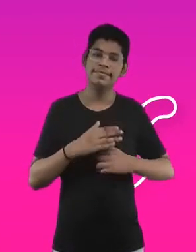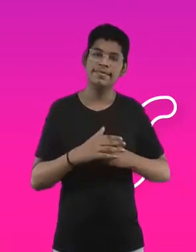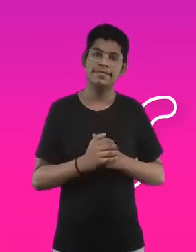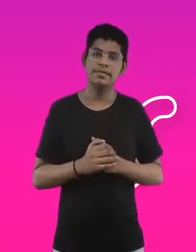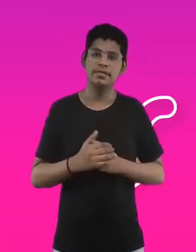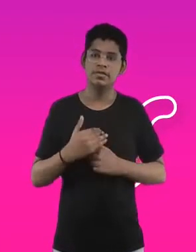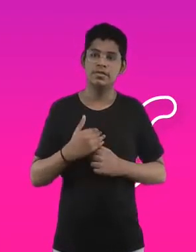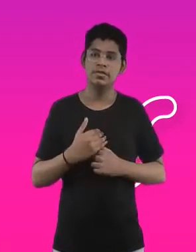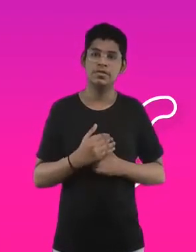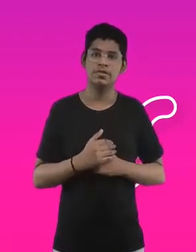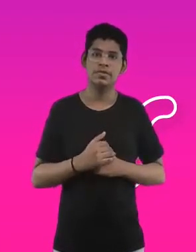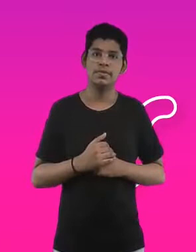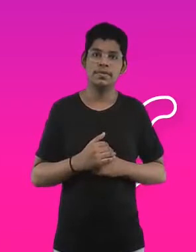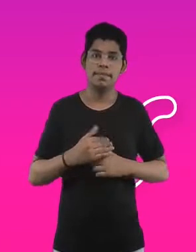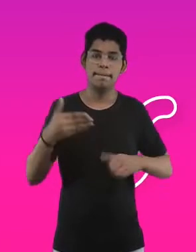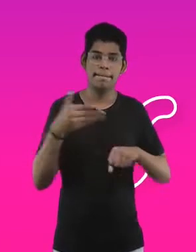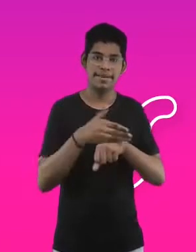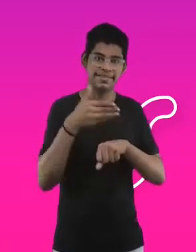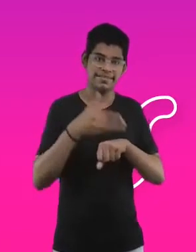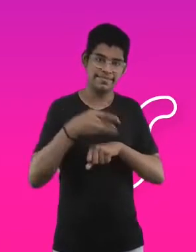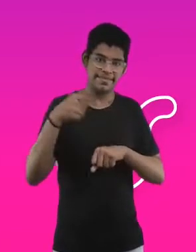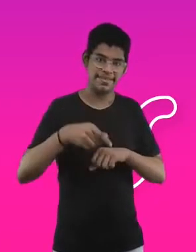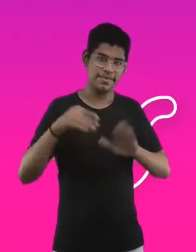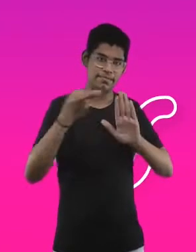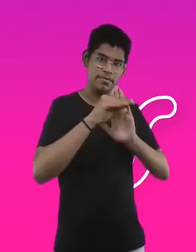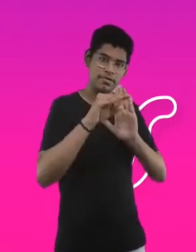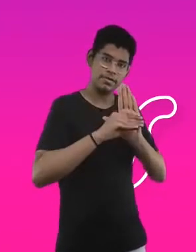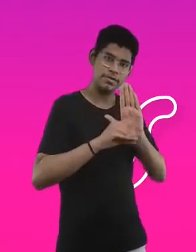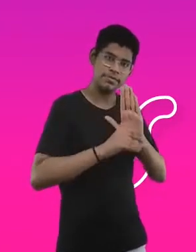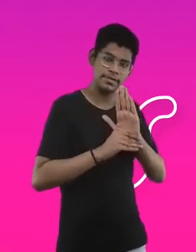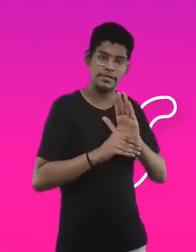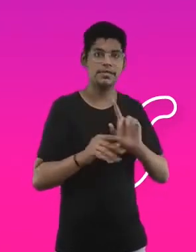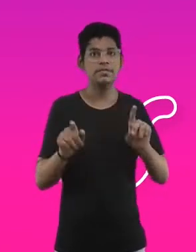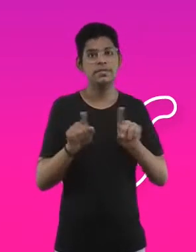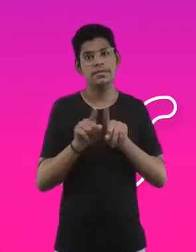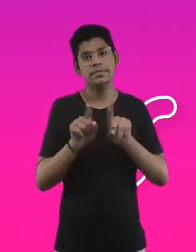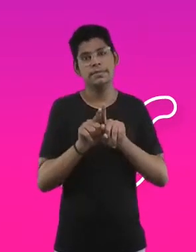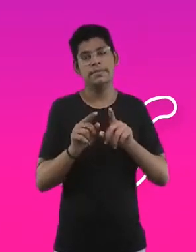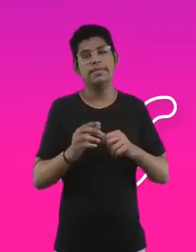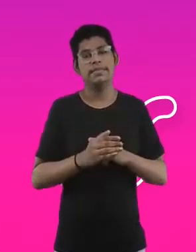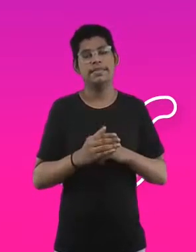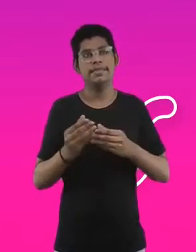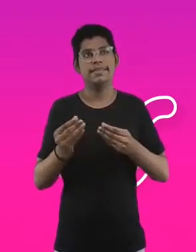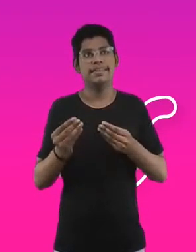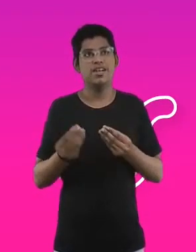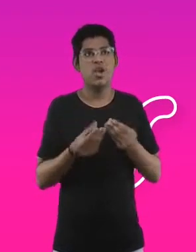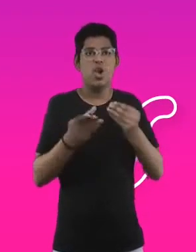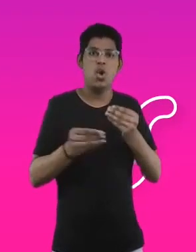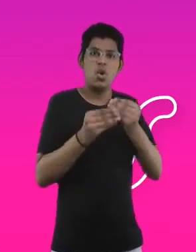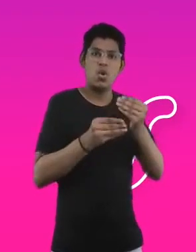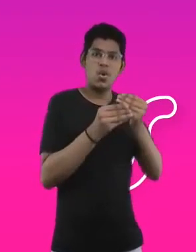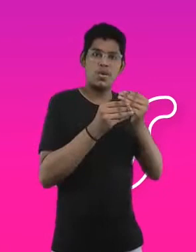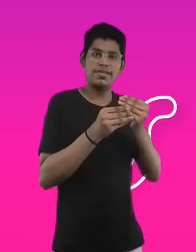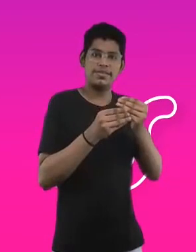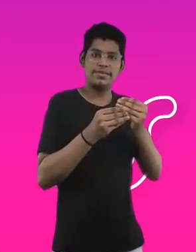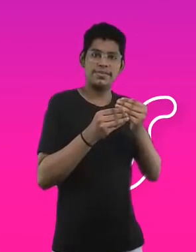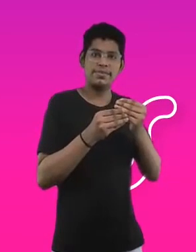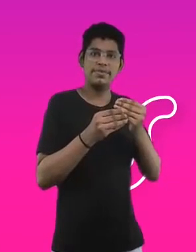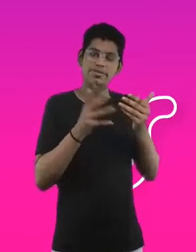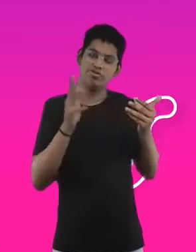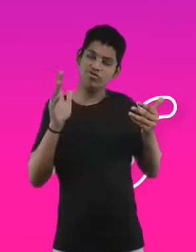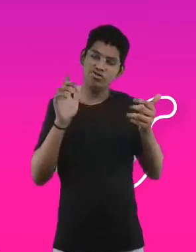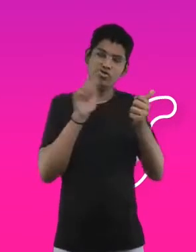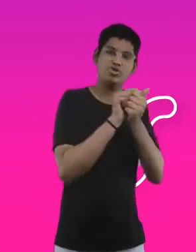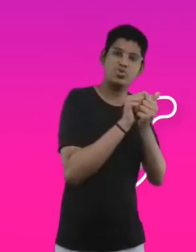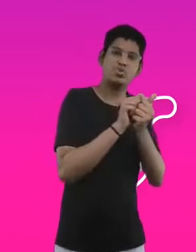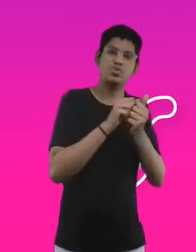desse painel e de alguma forma trazendo todos os outros fellows junto comigo, que